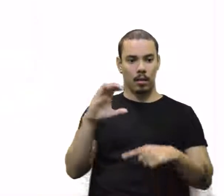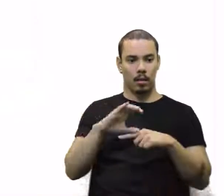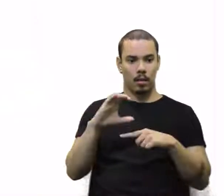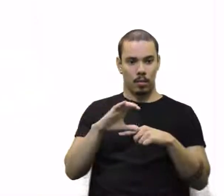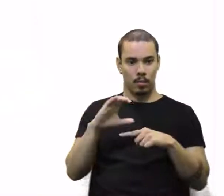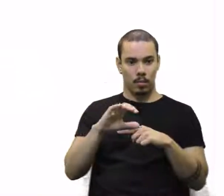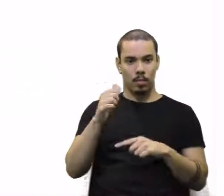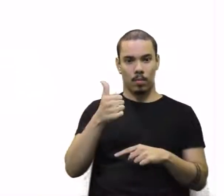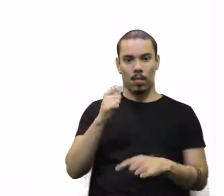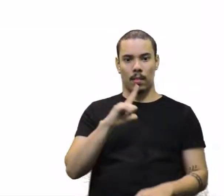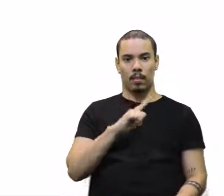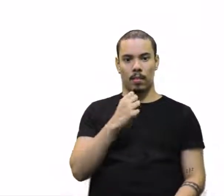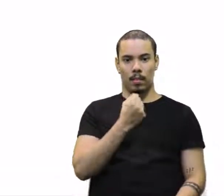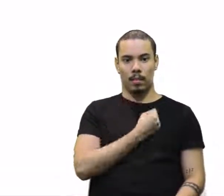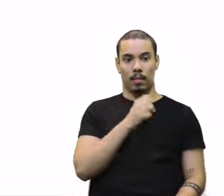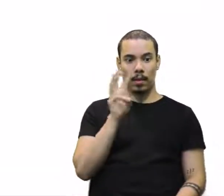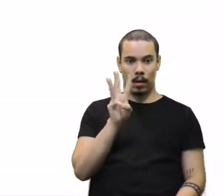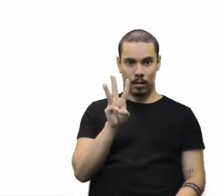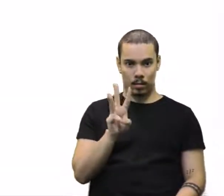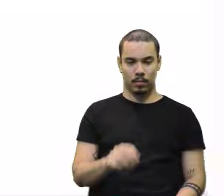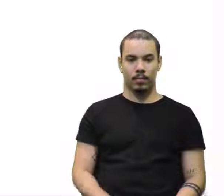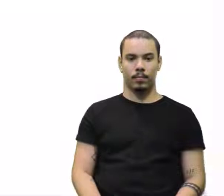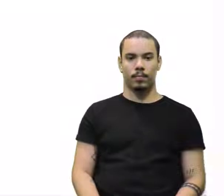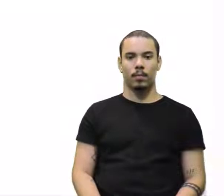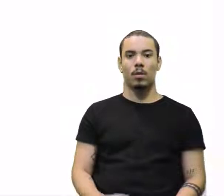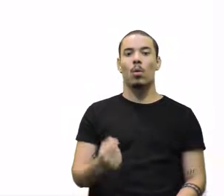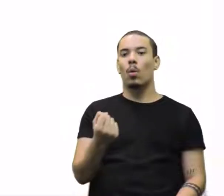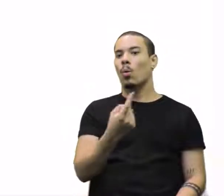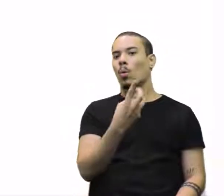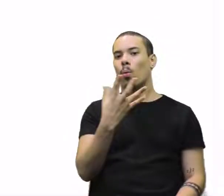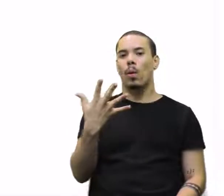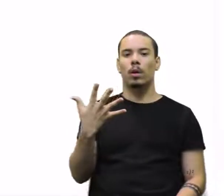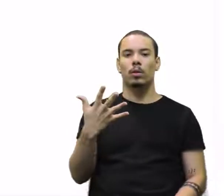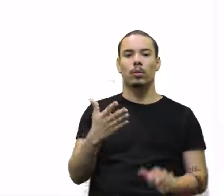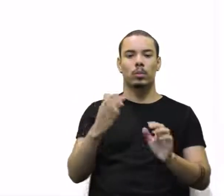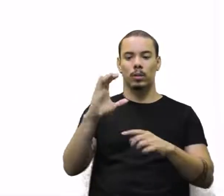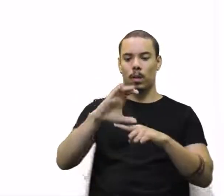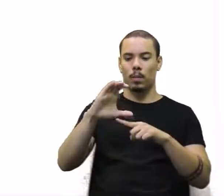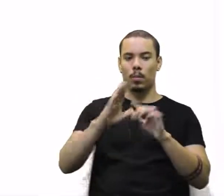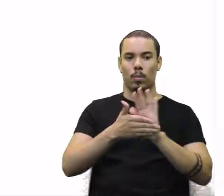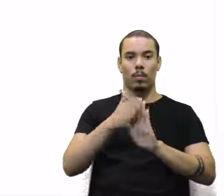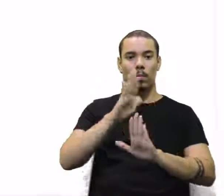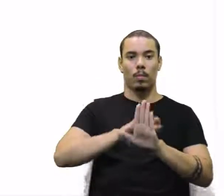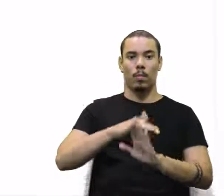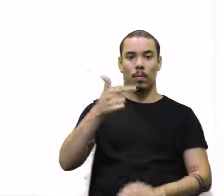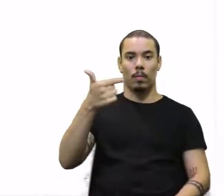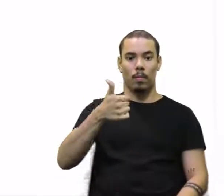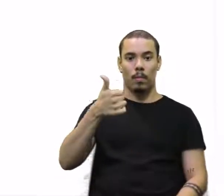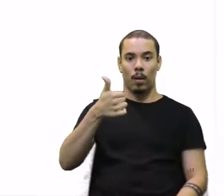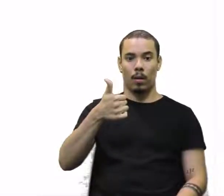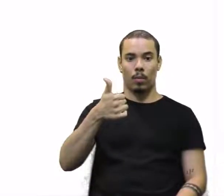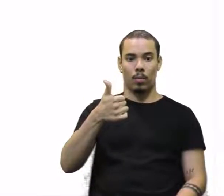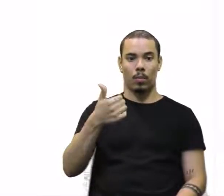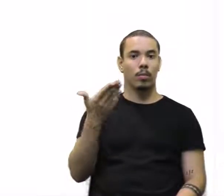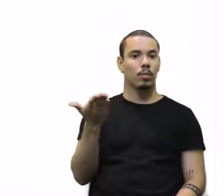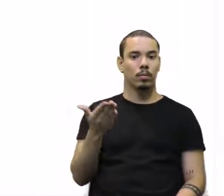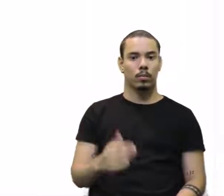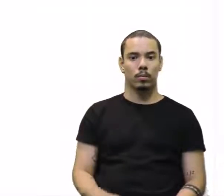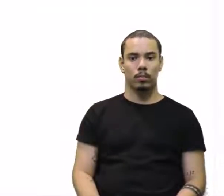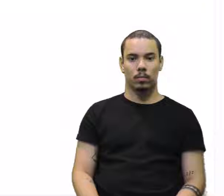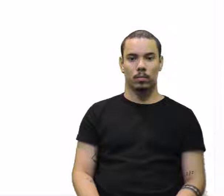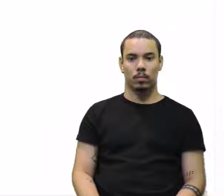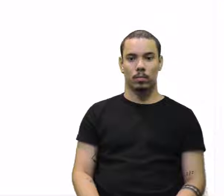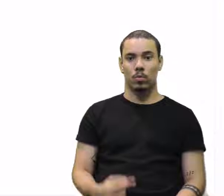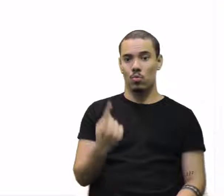3 pontos. E aí você vai olhar quantos carbonos primários vai ter. Nesse caso aqui, ó,